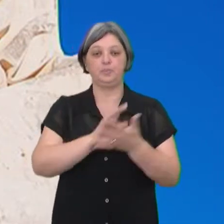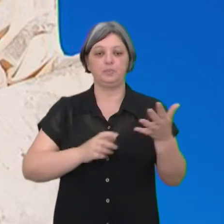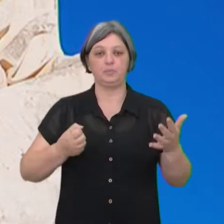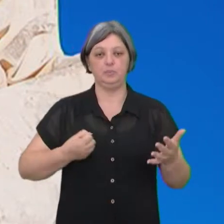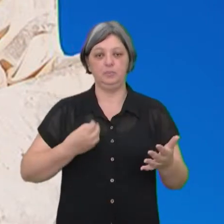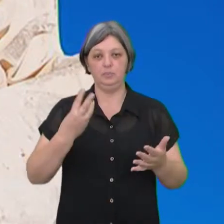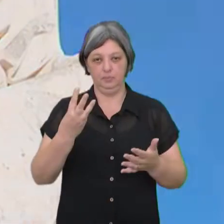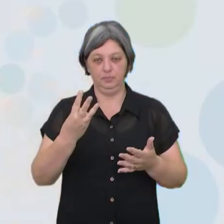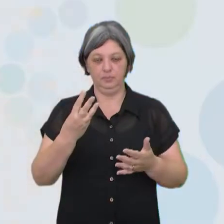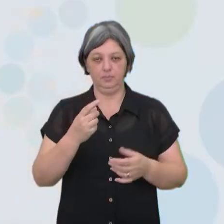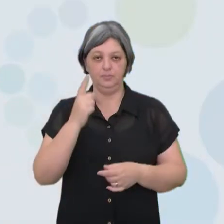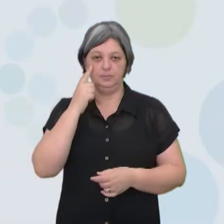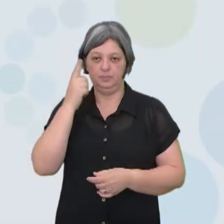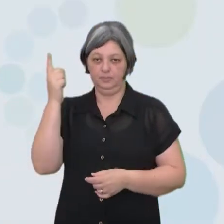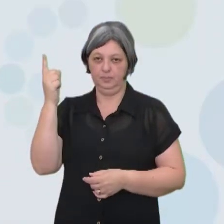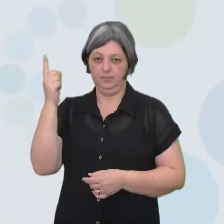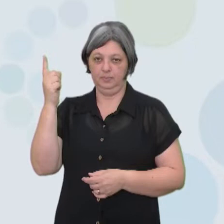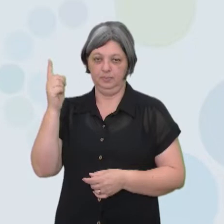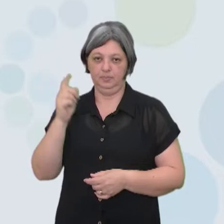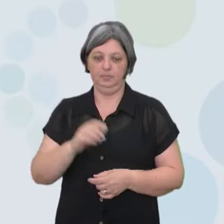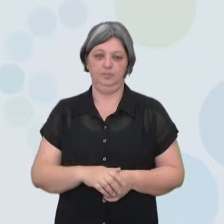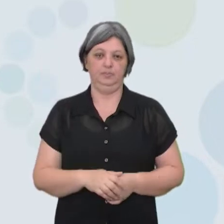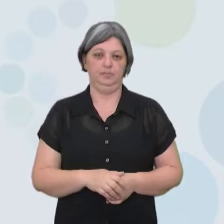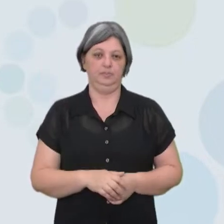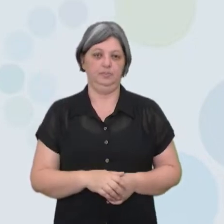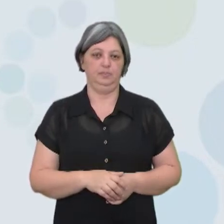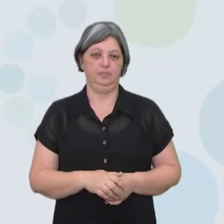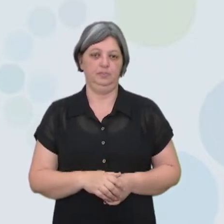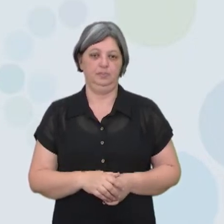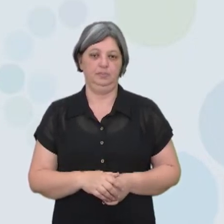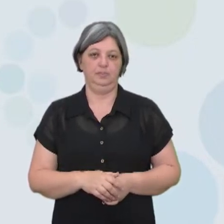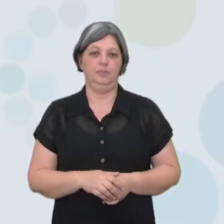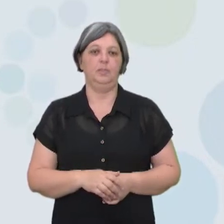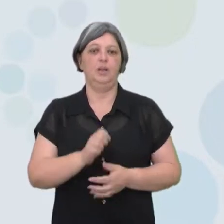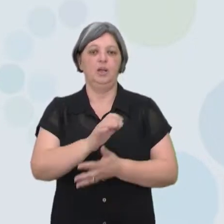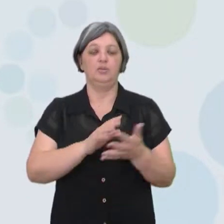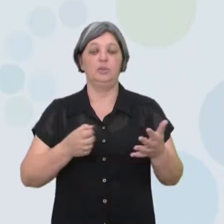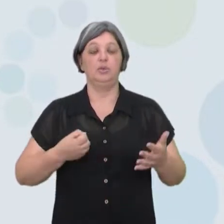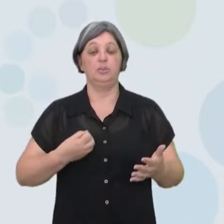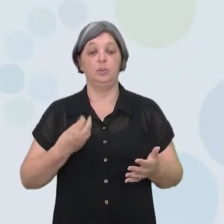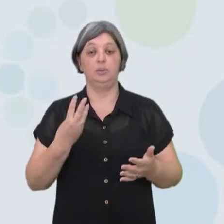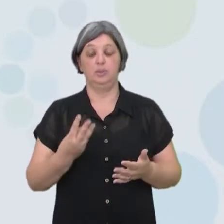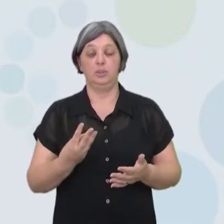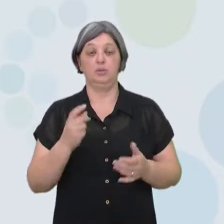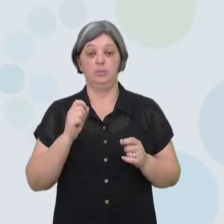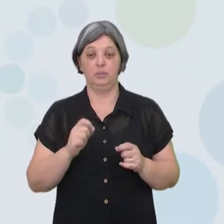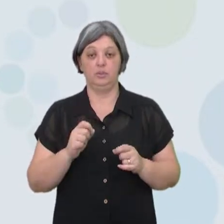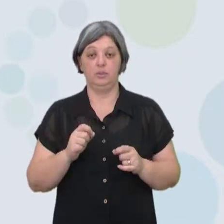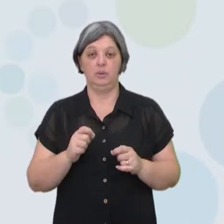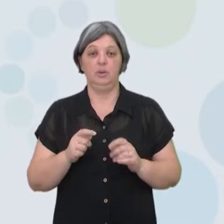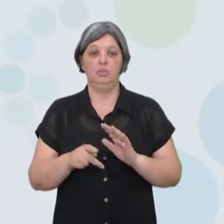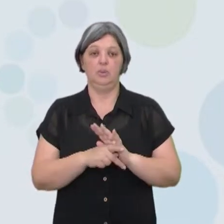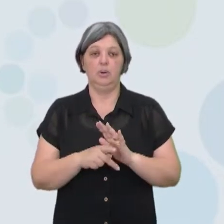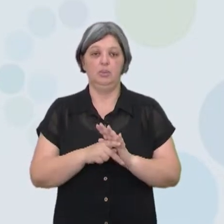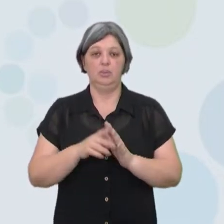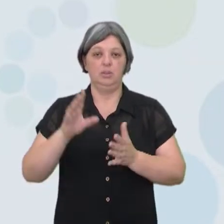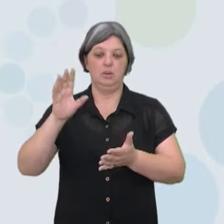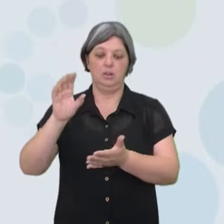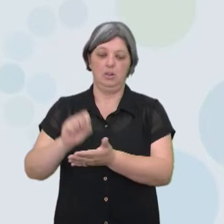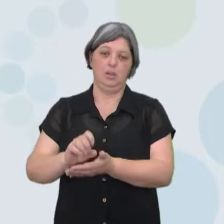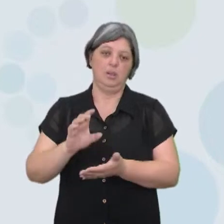3, ó, continua aí na tela para vocês, que é a atividade 3, então a gente está vendo aí a colonialidade